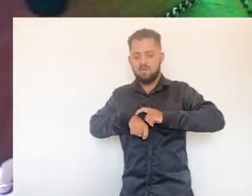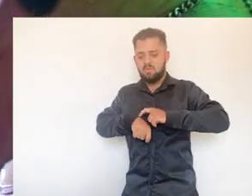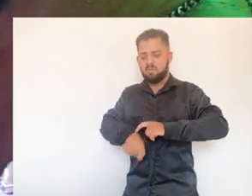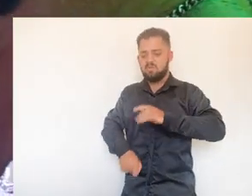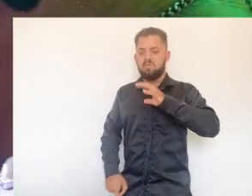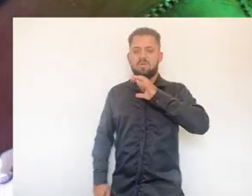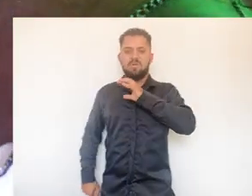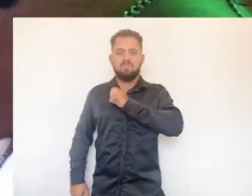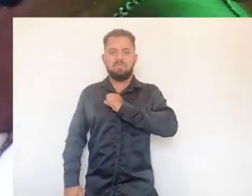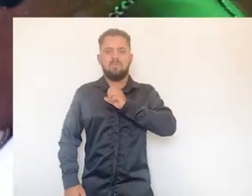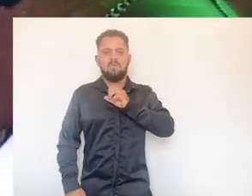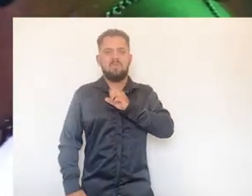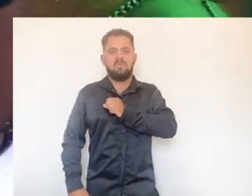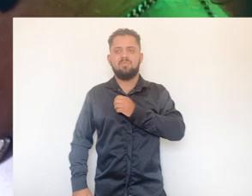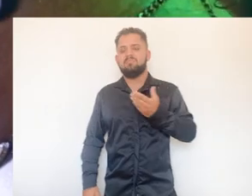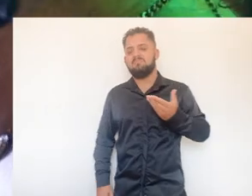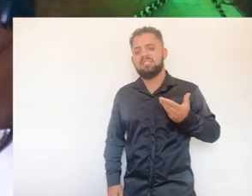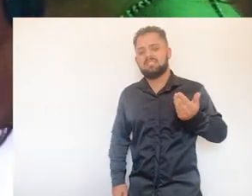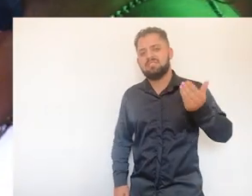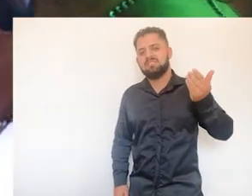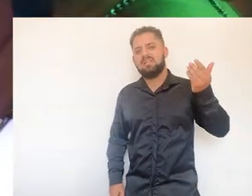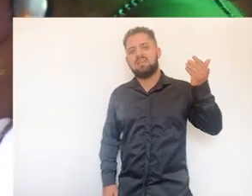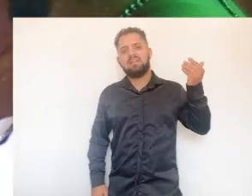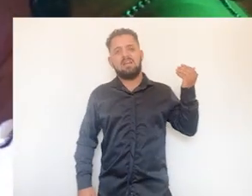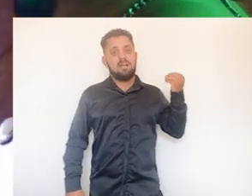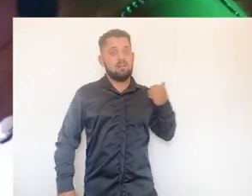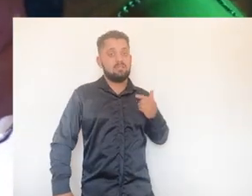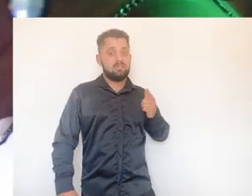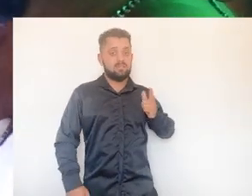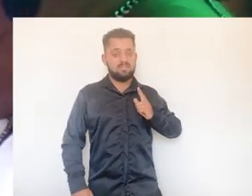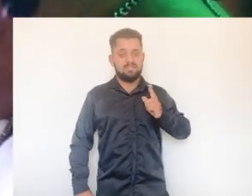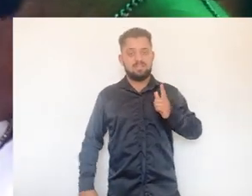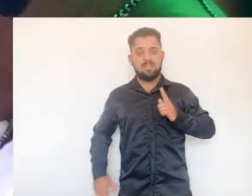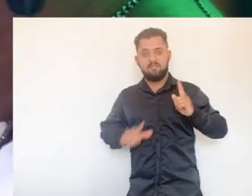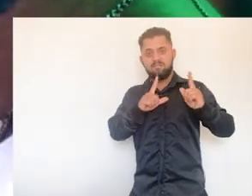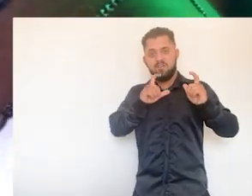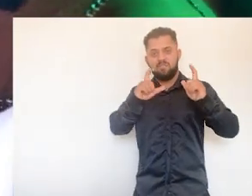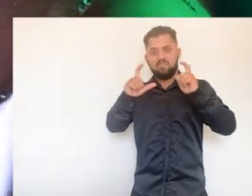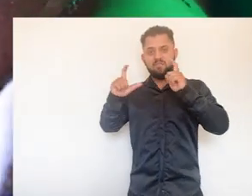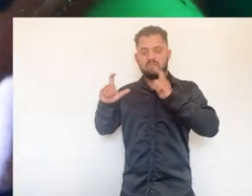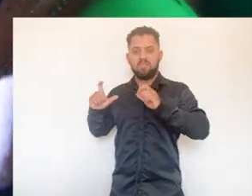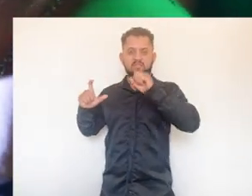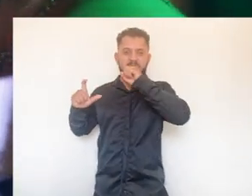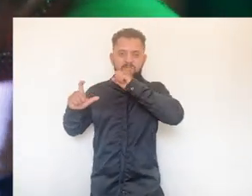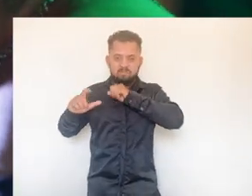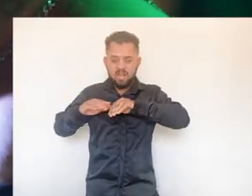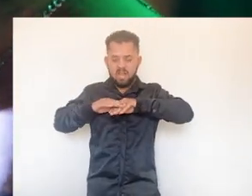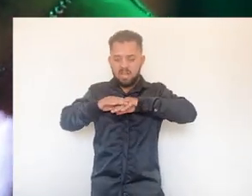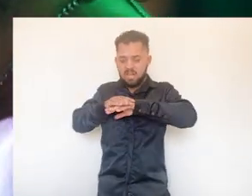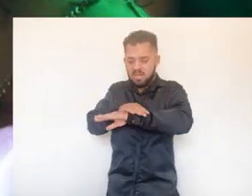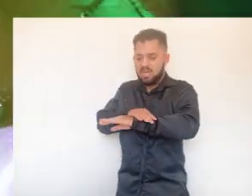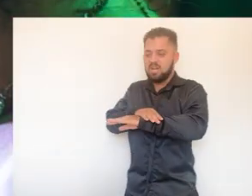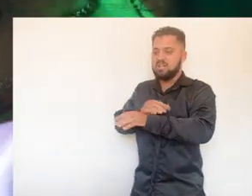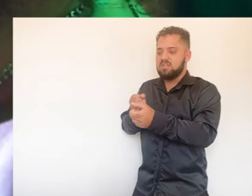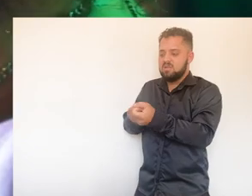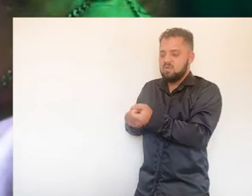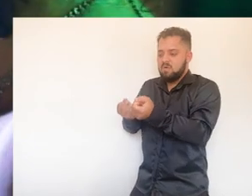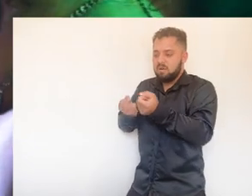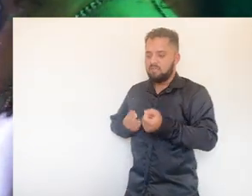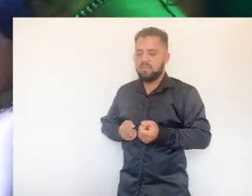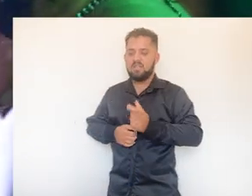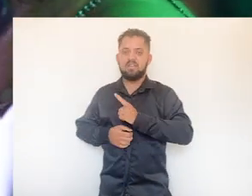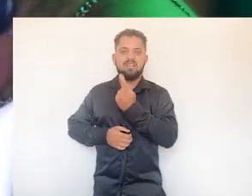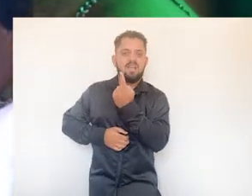do passado. Entre as fotos velhas na gaveta,